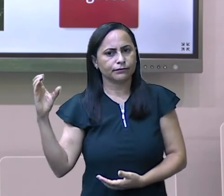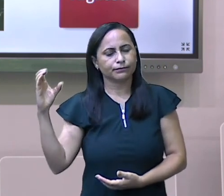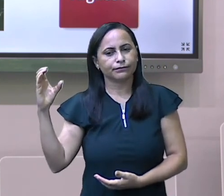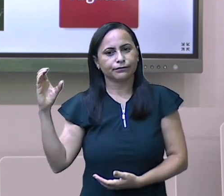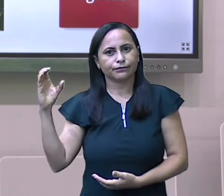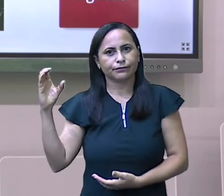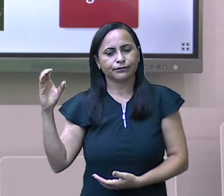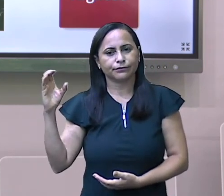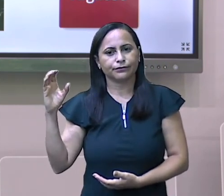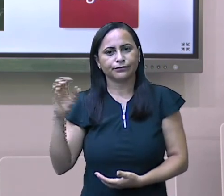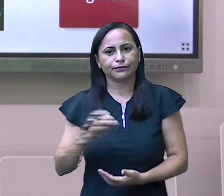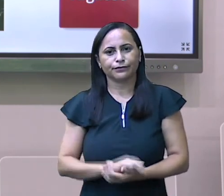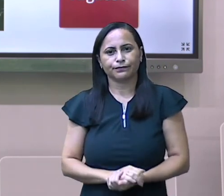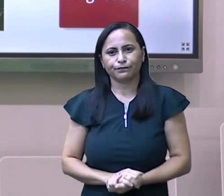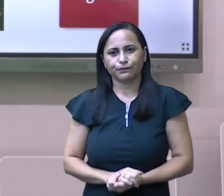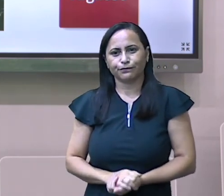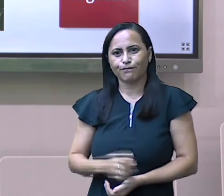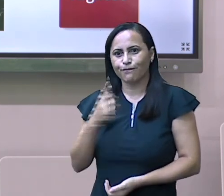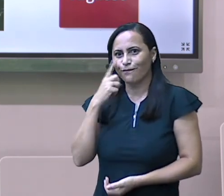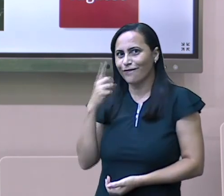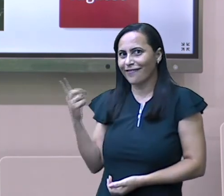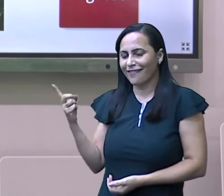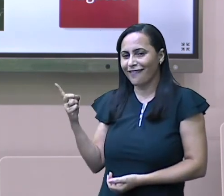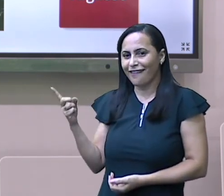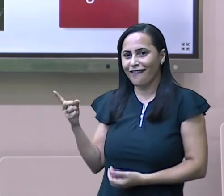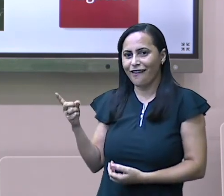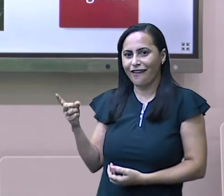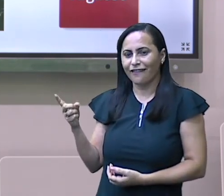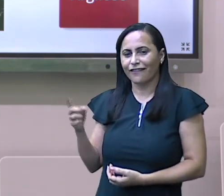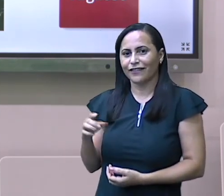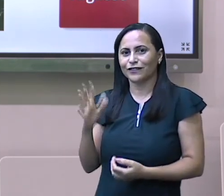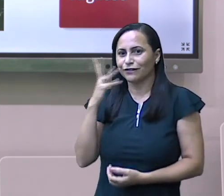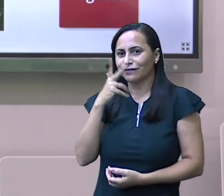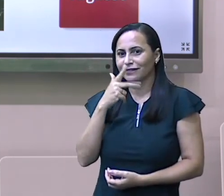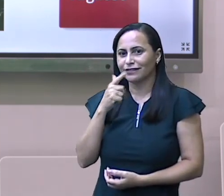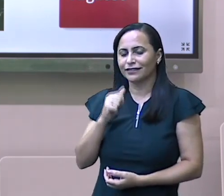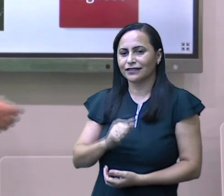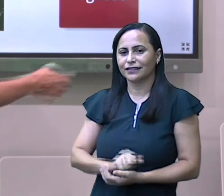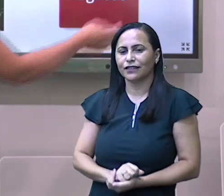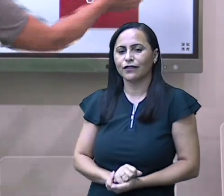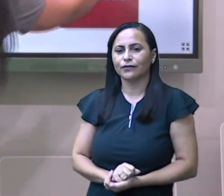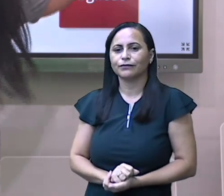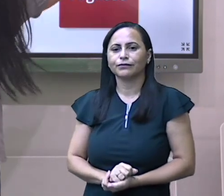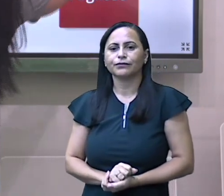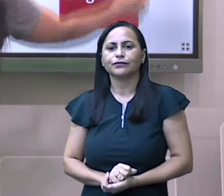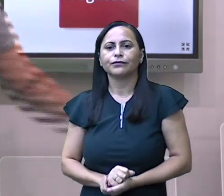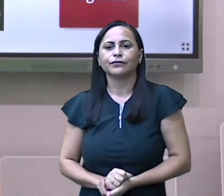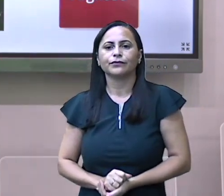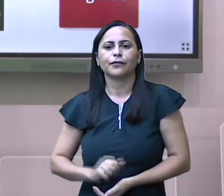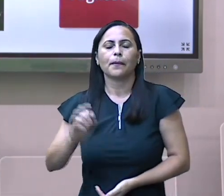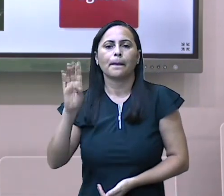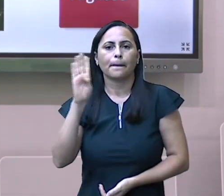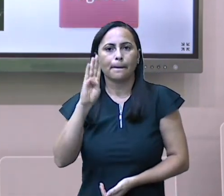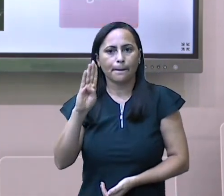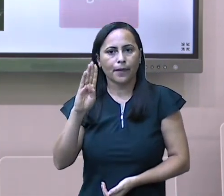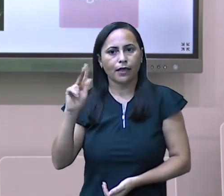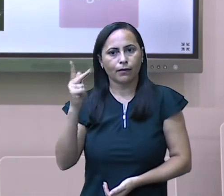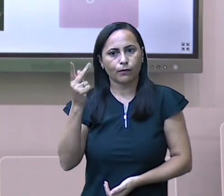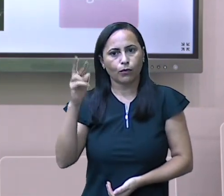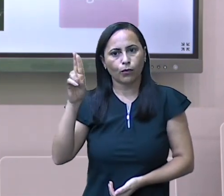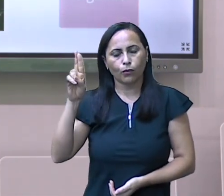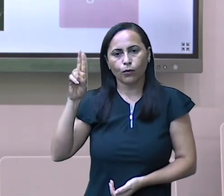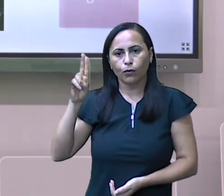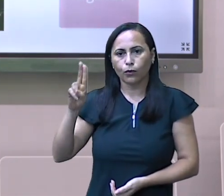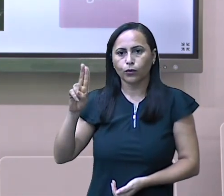ou argiloso? Olha aí que horta mais linda! A planta ela se desenvolve no solo